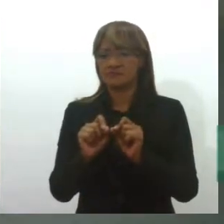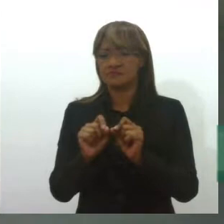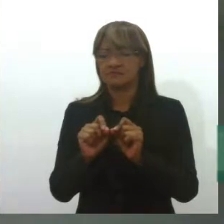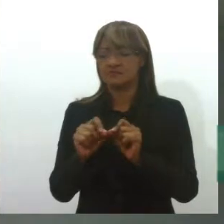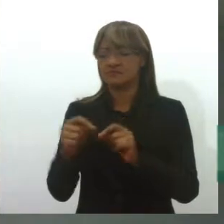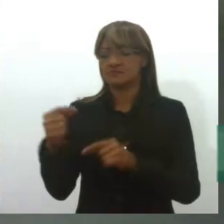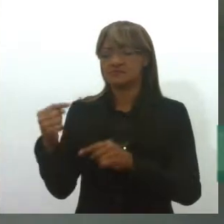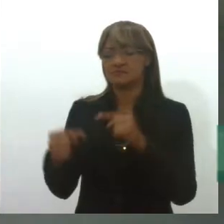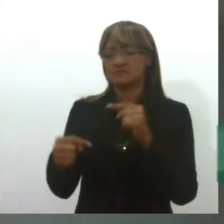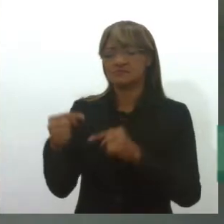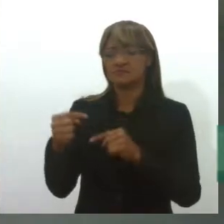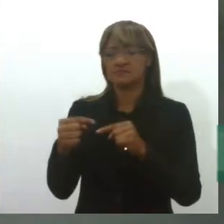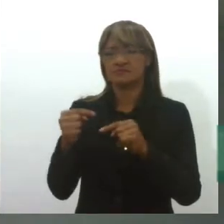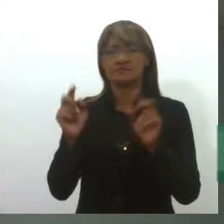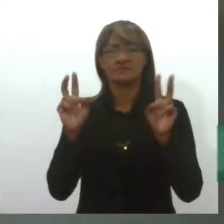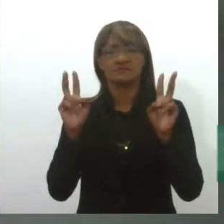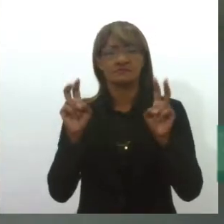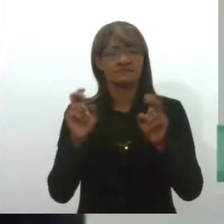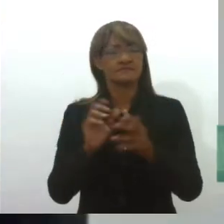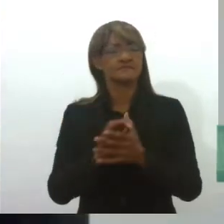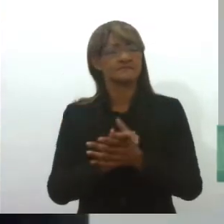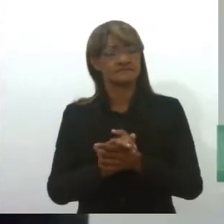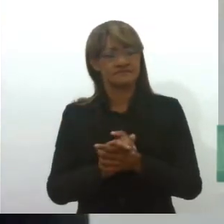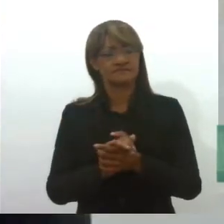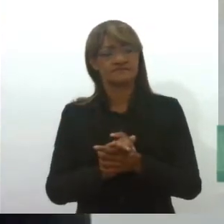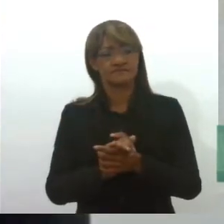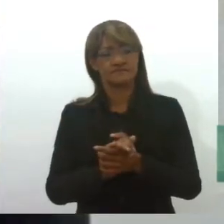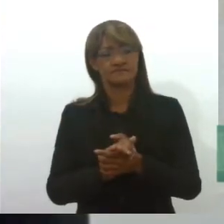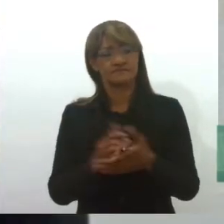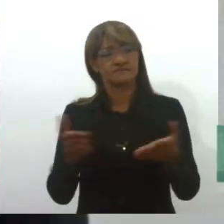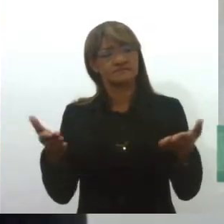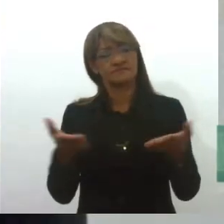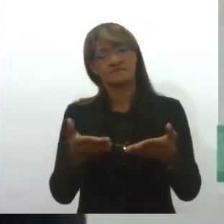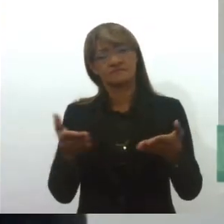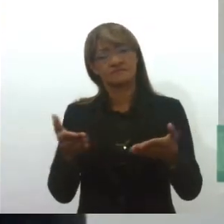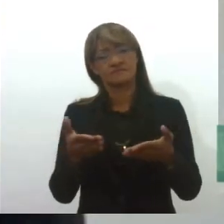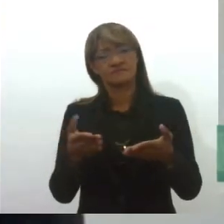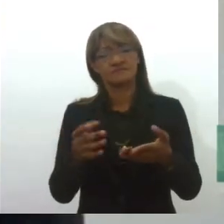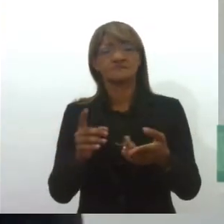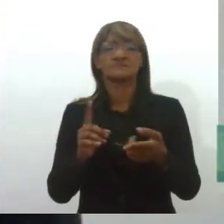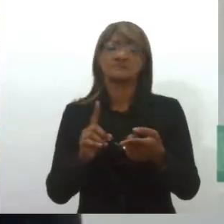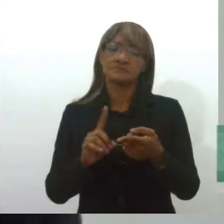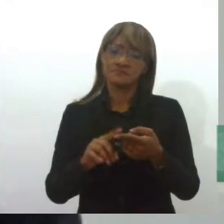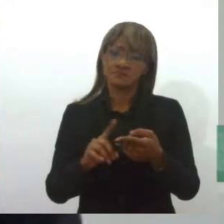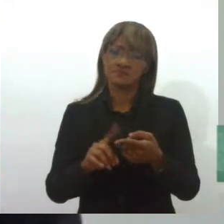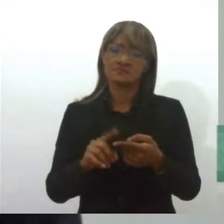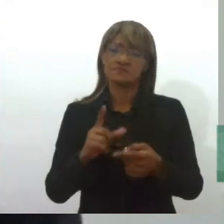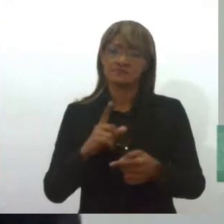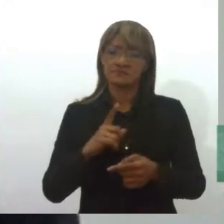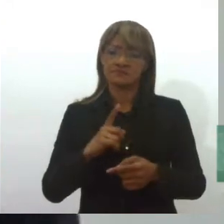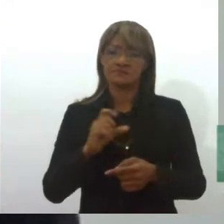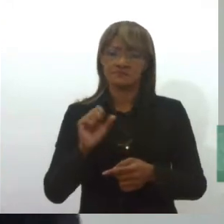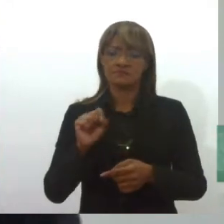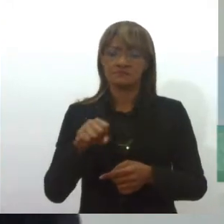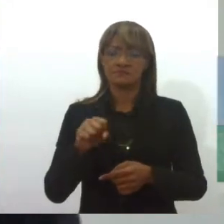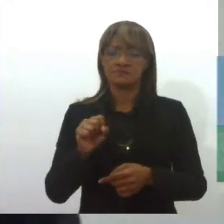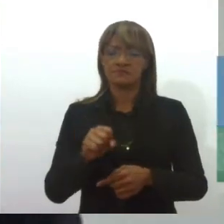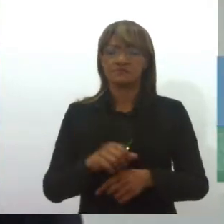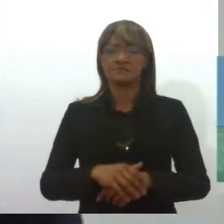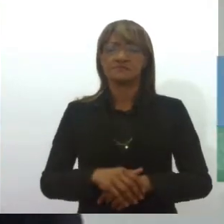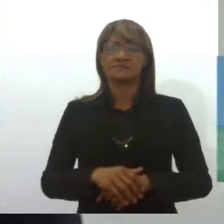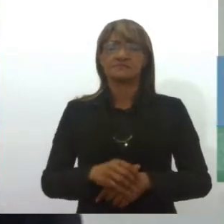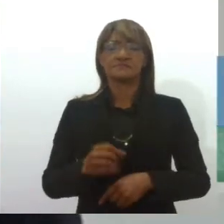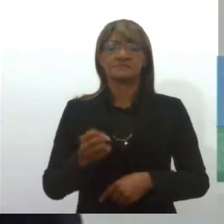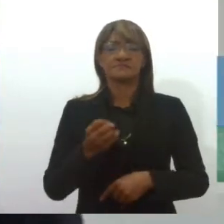debatermos esse tema na data de hoje. E falando que nós tivemos, sim, um aumento do registro de